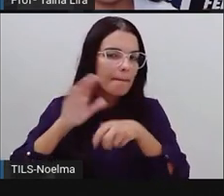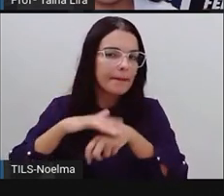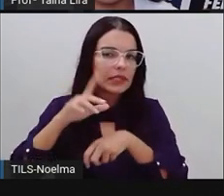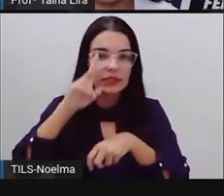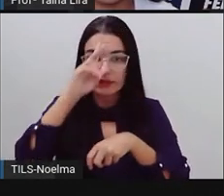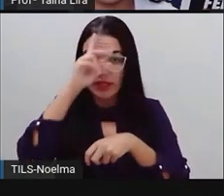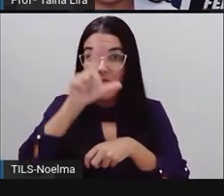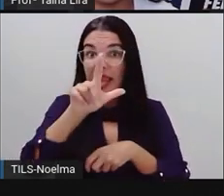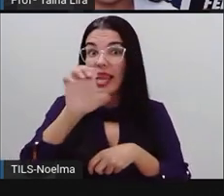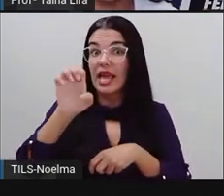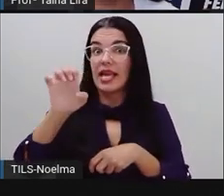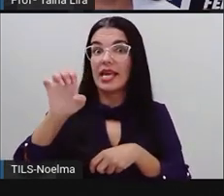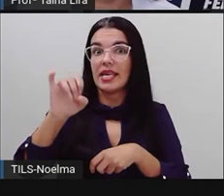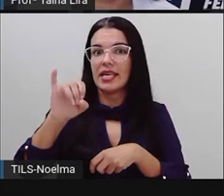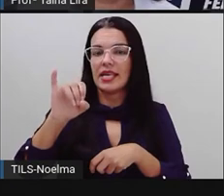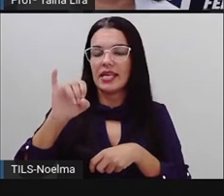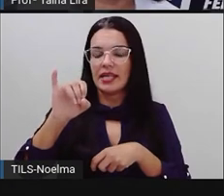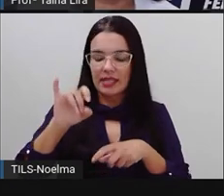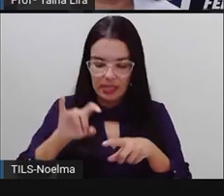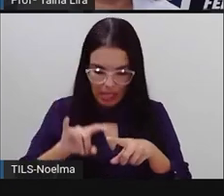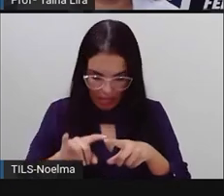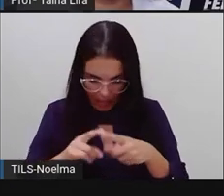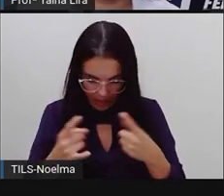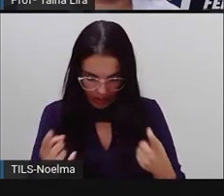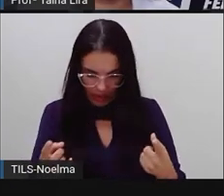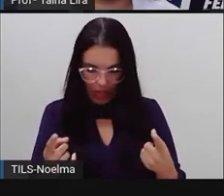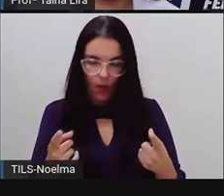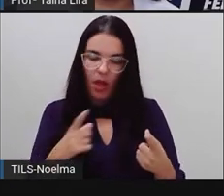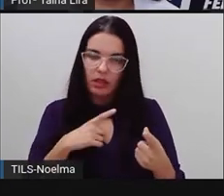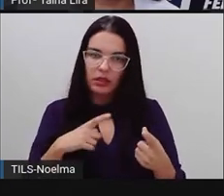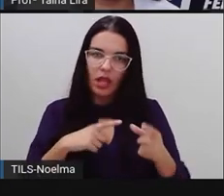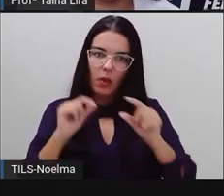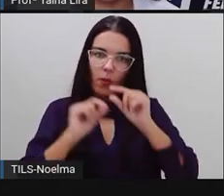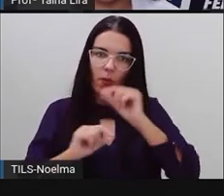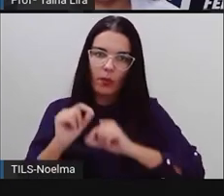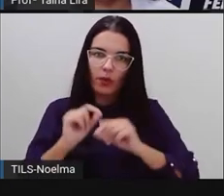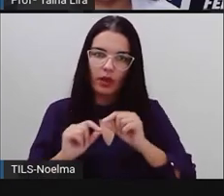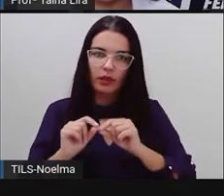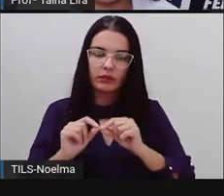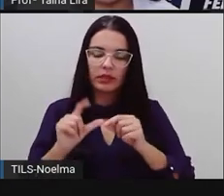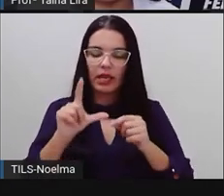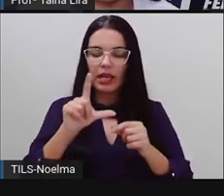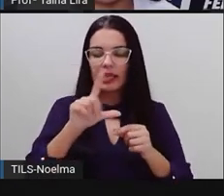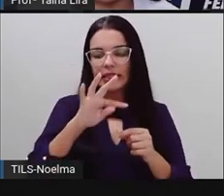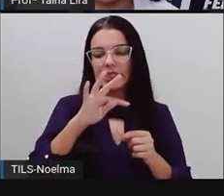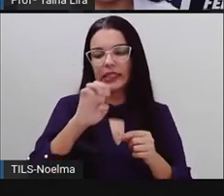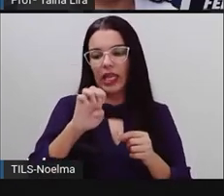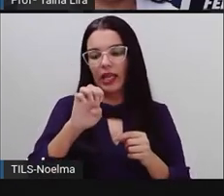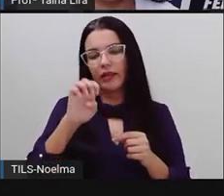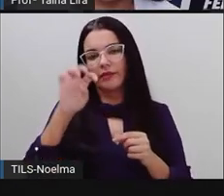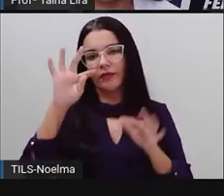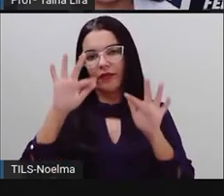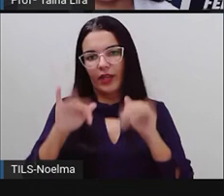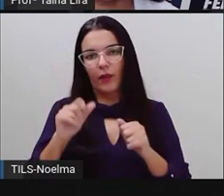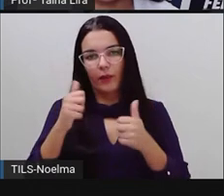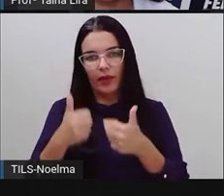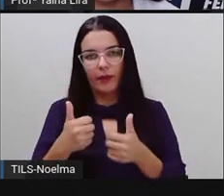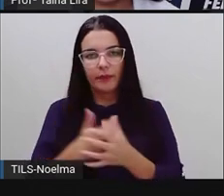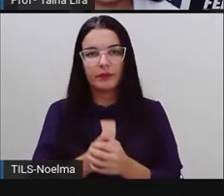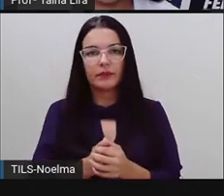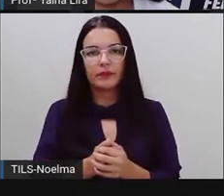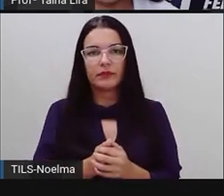sílaba mais forte aqui é o ler né então leite eu escrevo com é no final tá bom